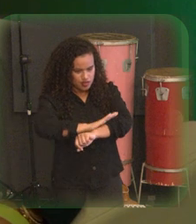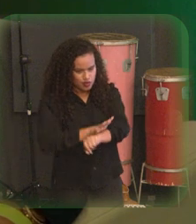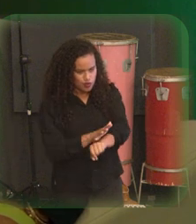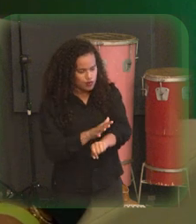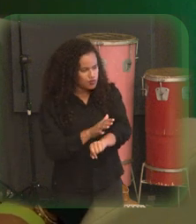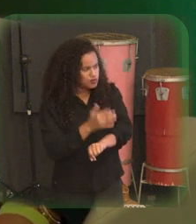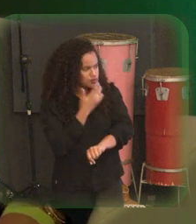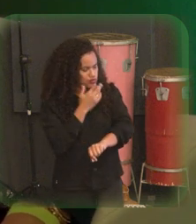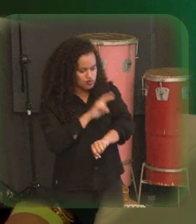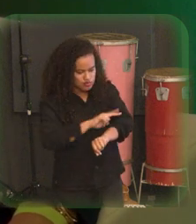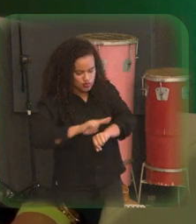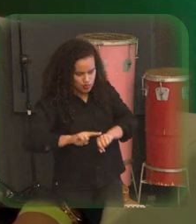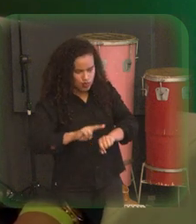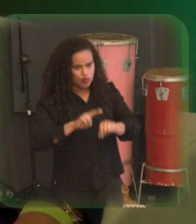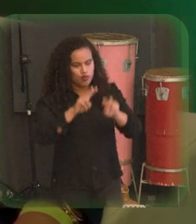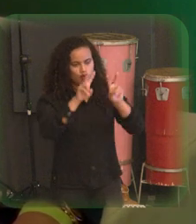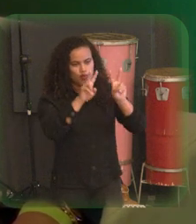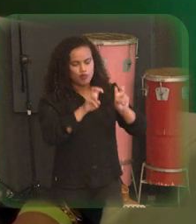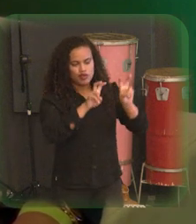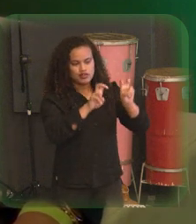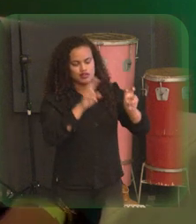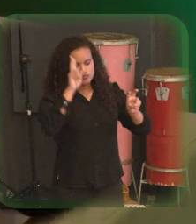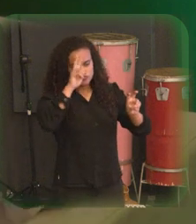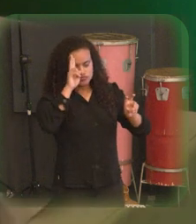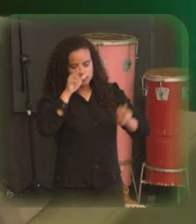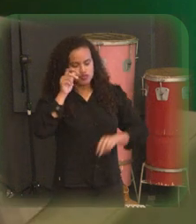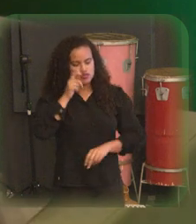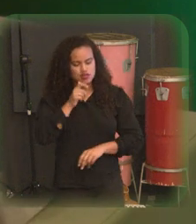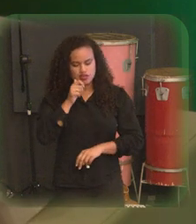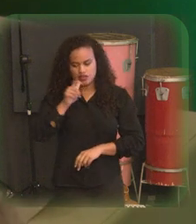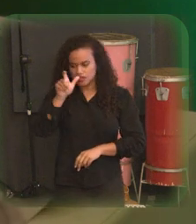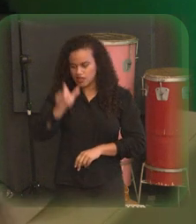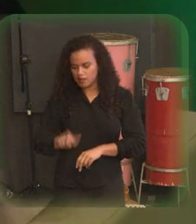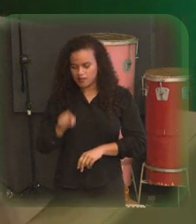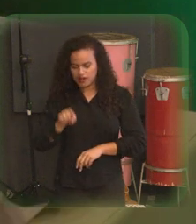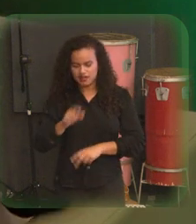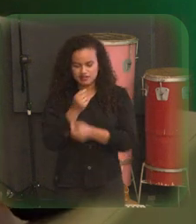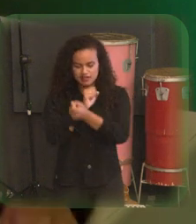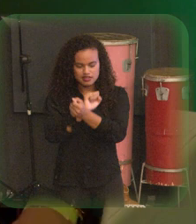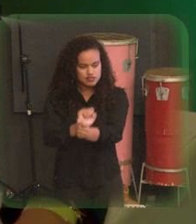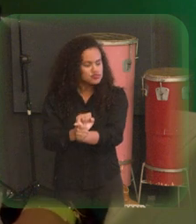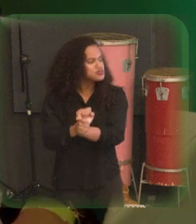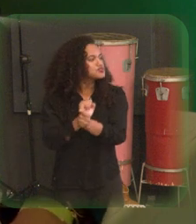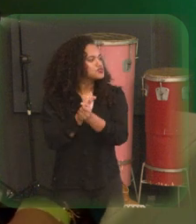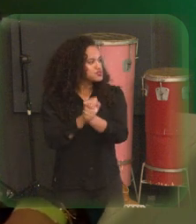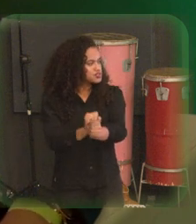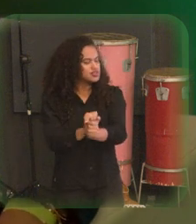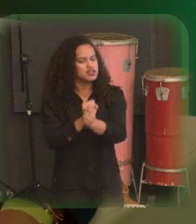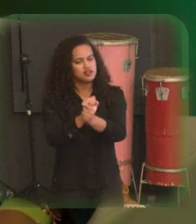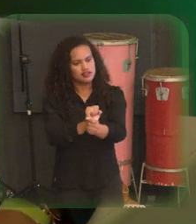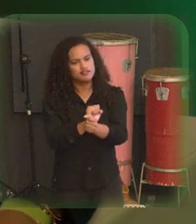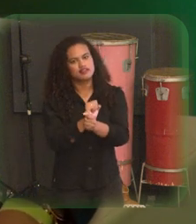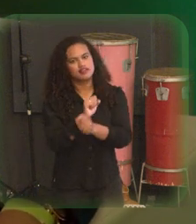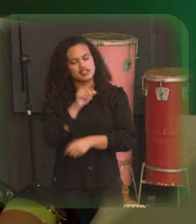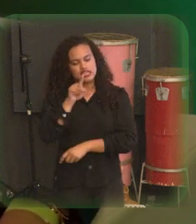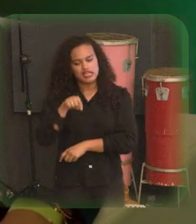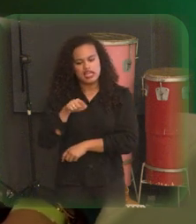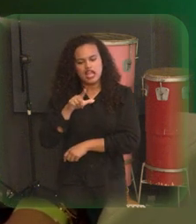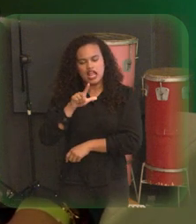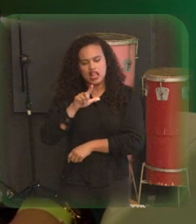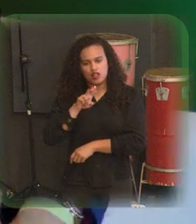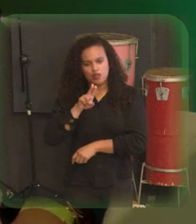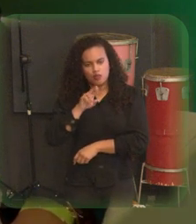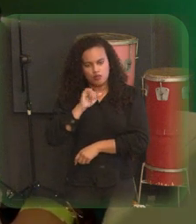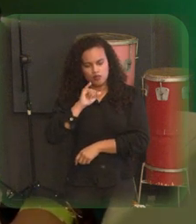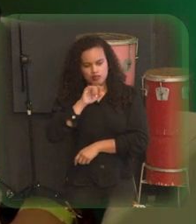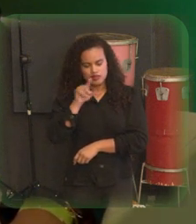conta a história da Kerringe, uma mulher, uma pessoa que foi escravizada, que, ao que tudo indica, foi a Luísa Gama. E aí,